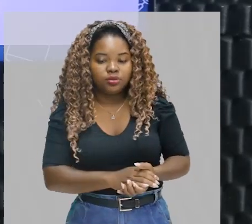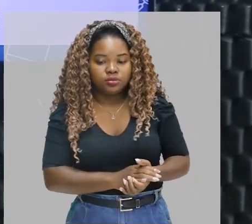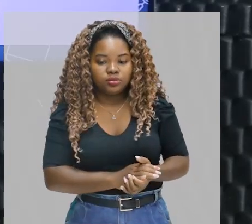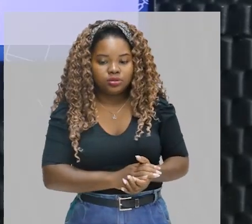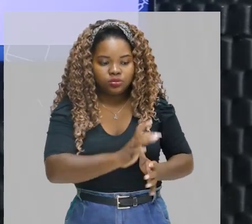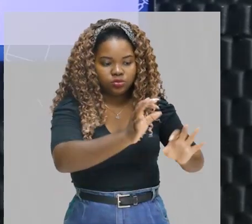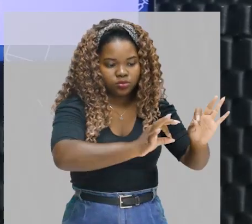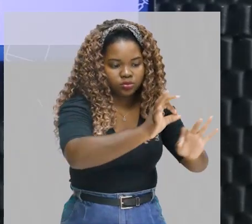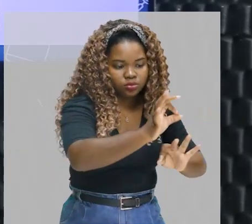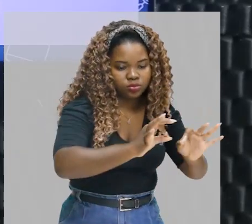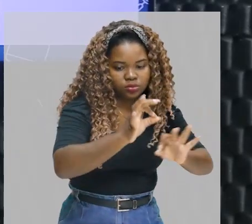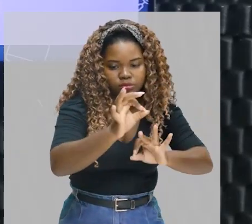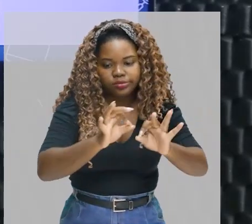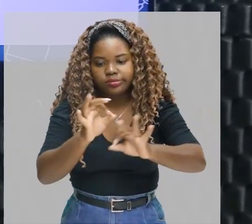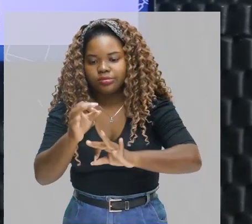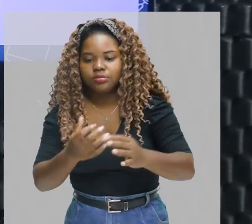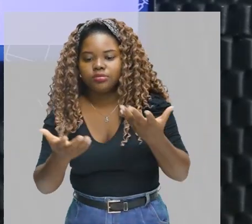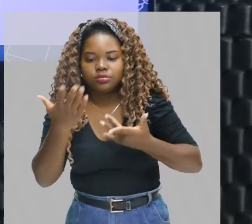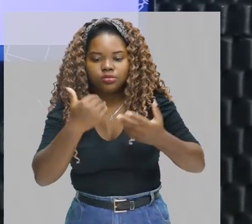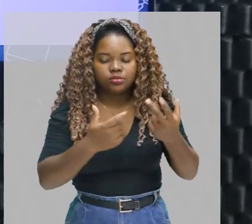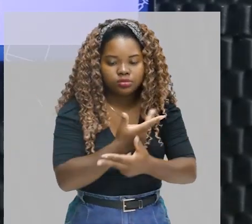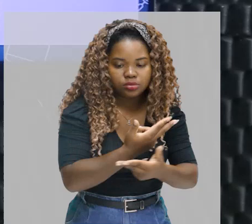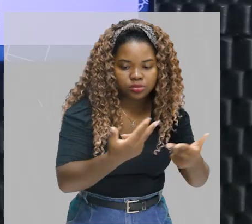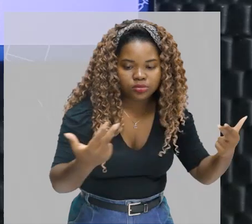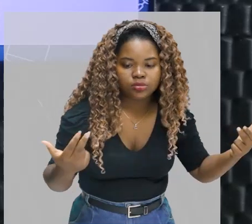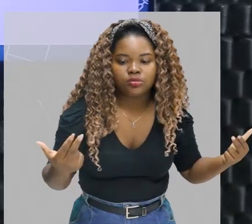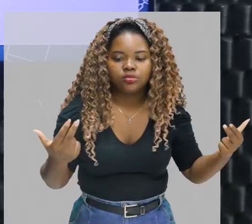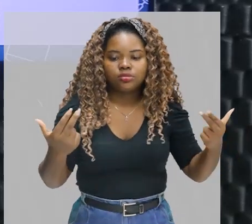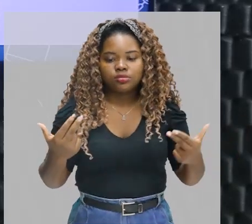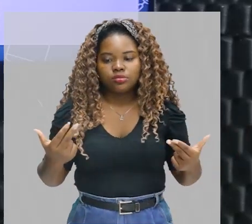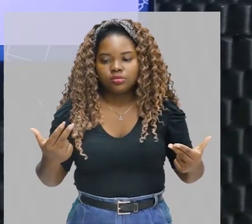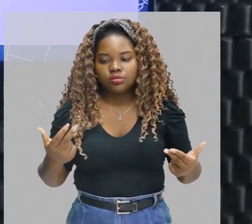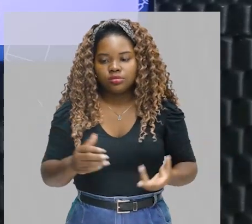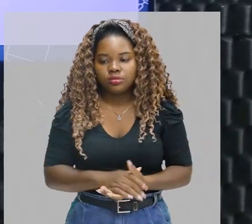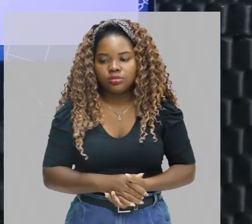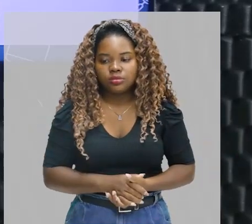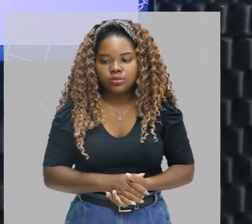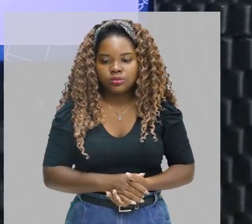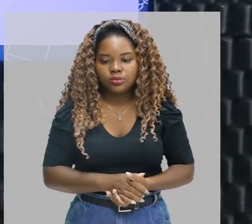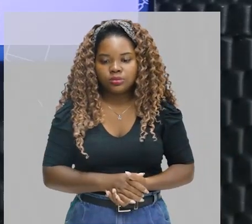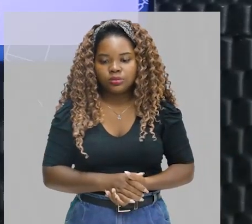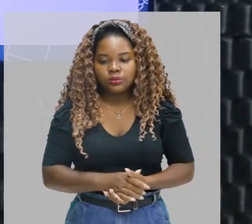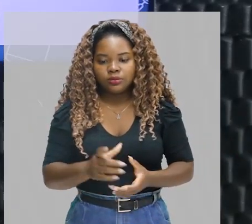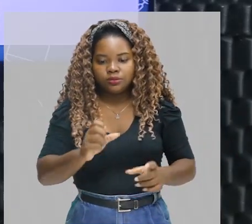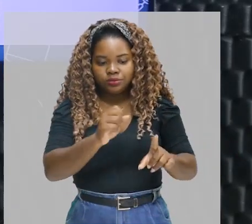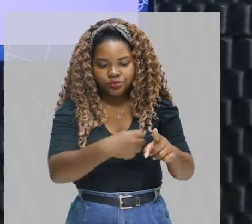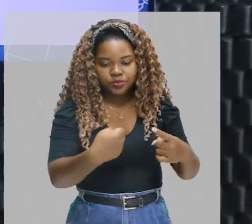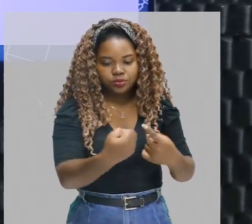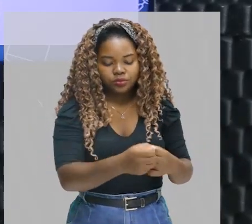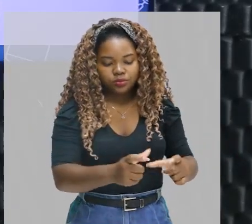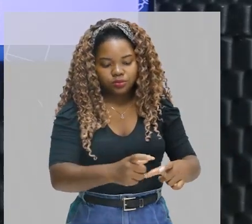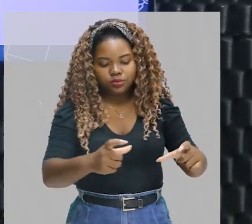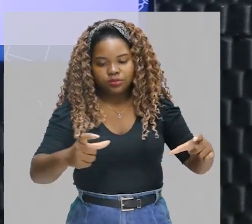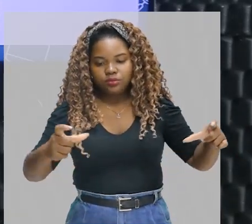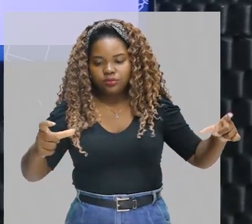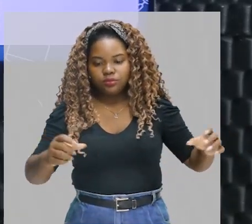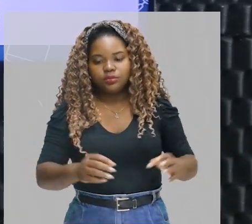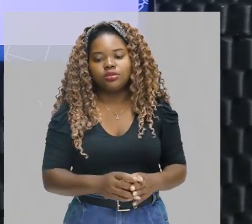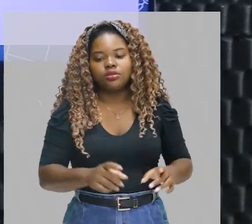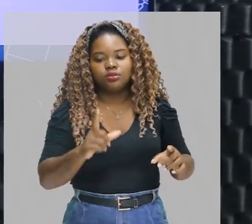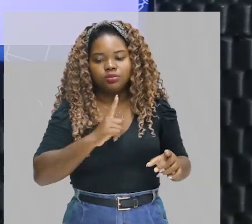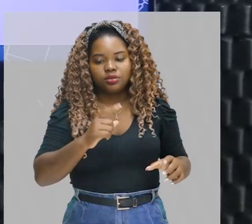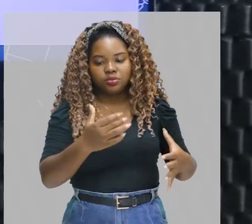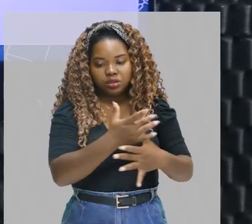né? Aprenderam a cultivar os seus alimentos, geraram ali as sociedades, né? As cidades,